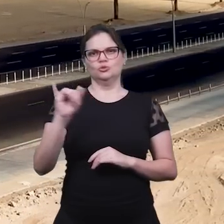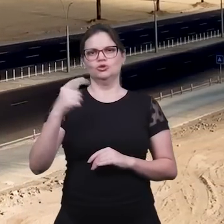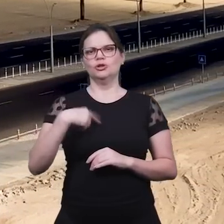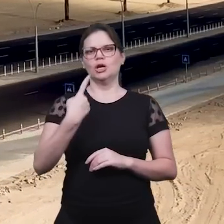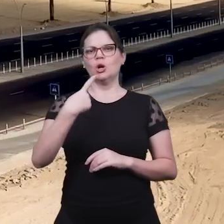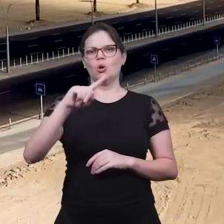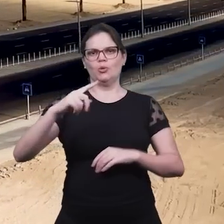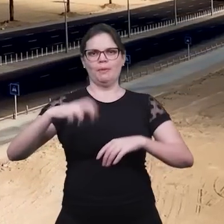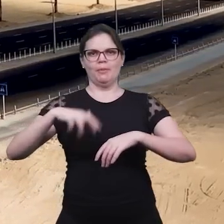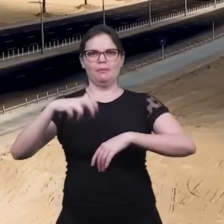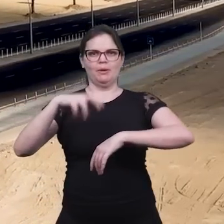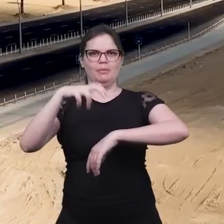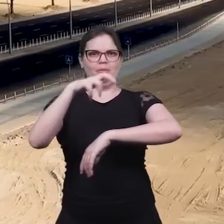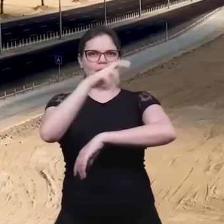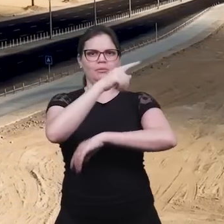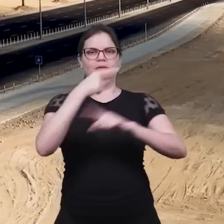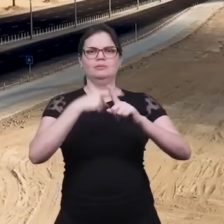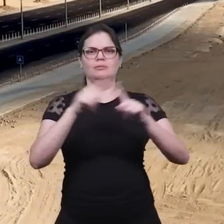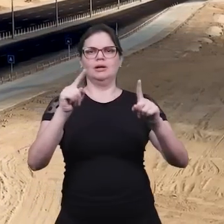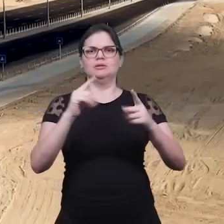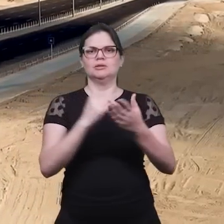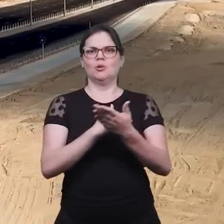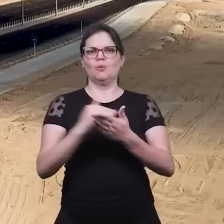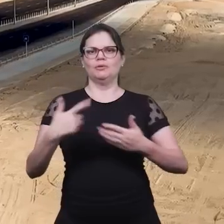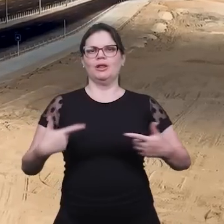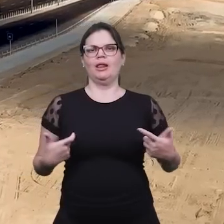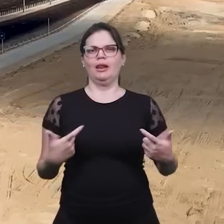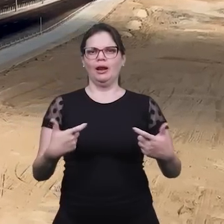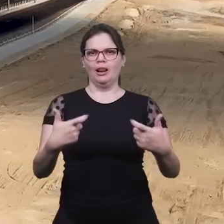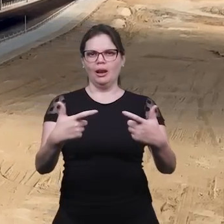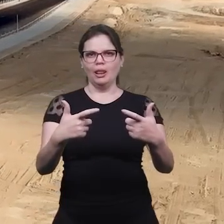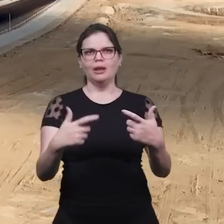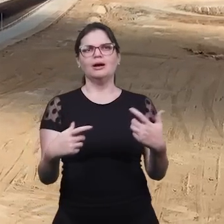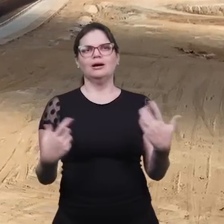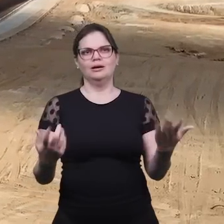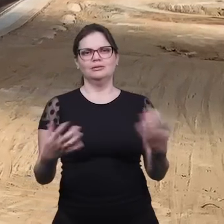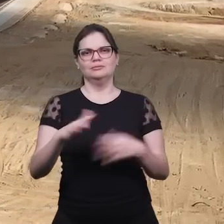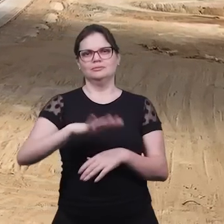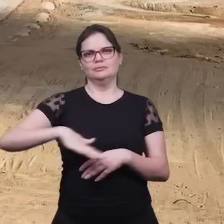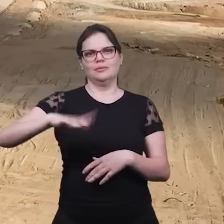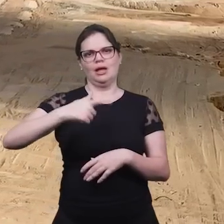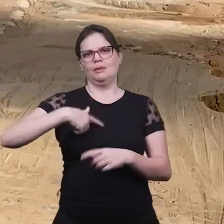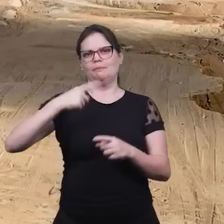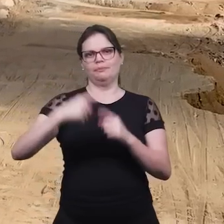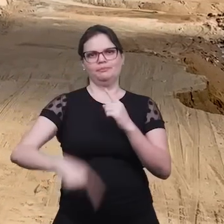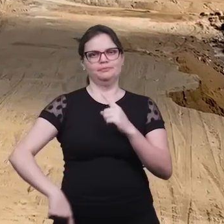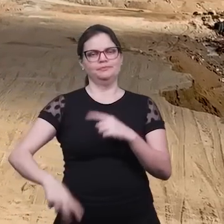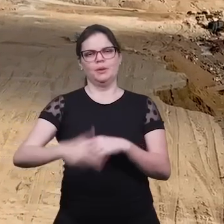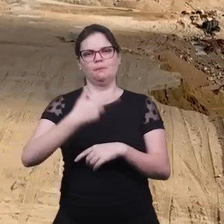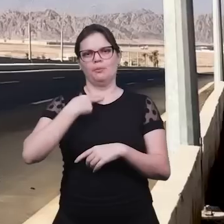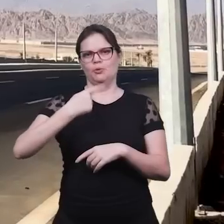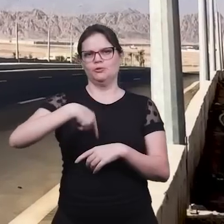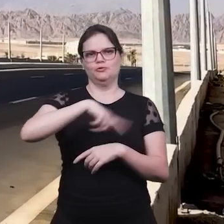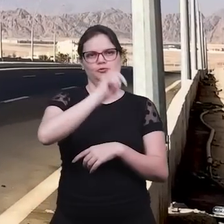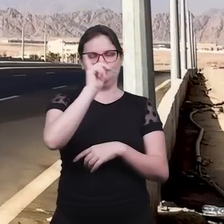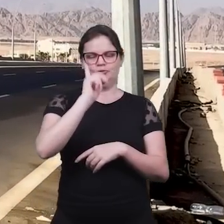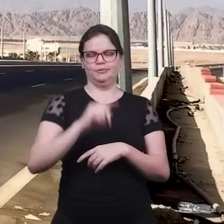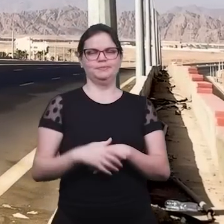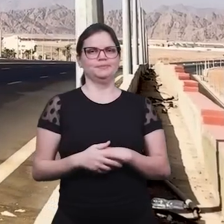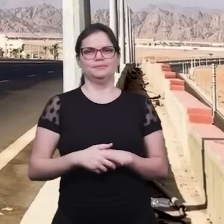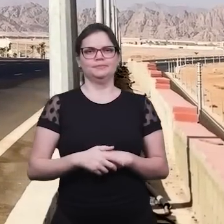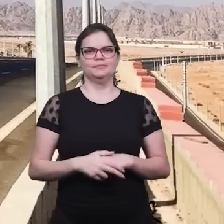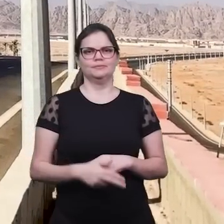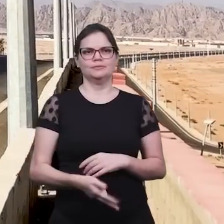de seguir essa região. Mas, então, aí eu fiquei, né, na região ali do